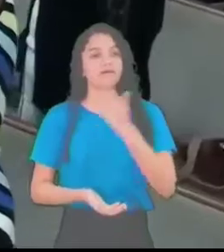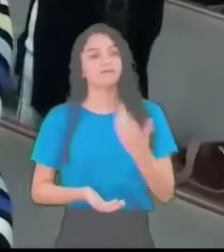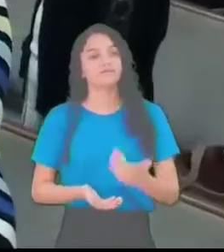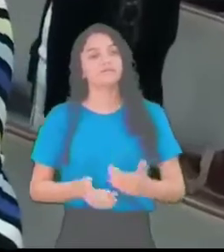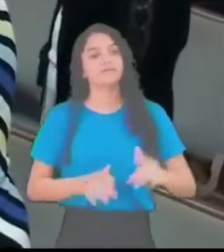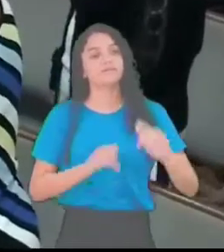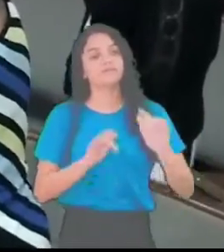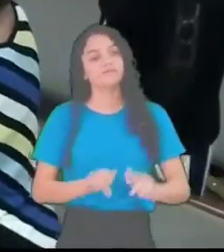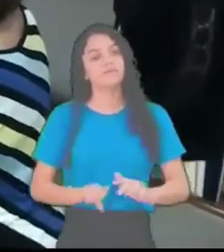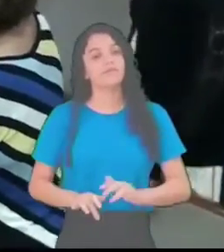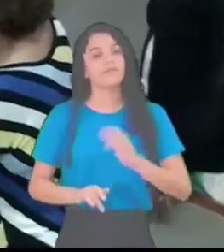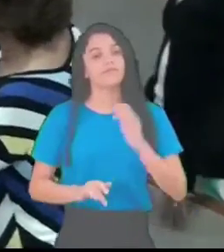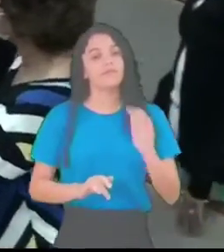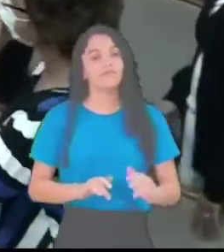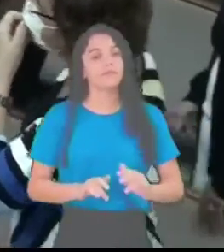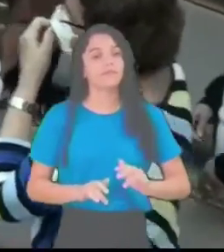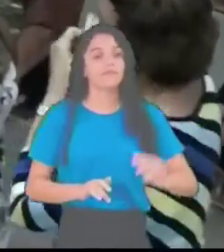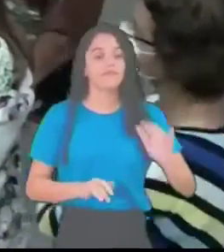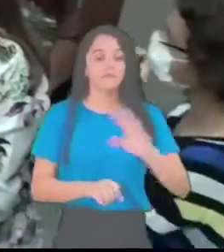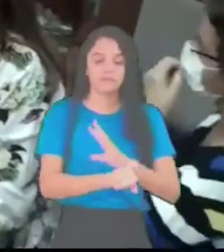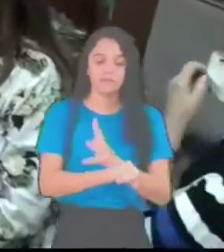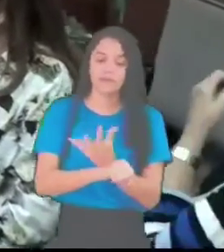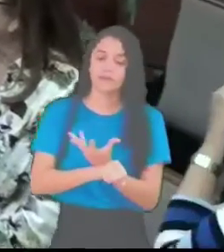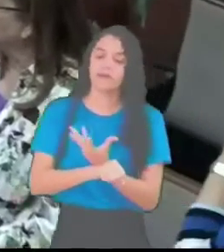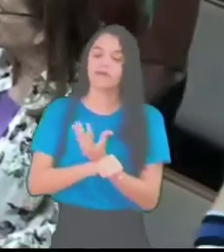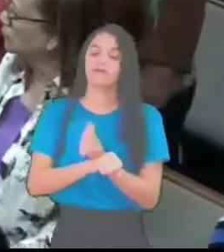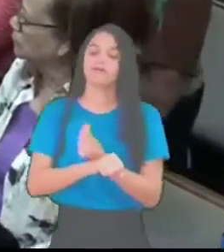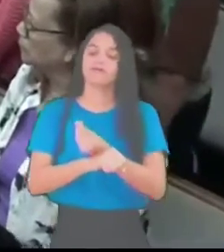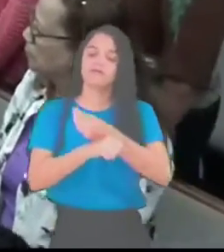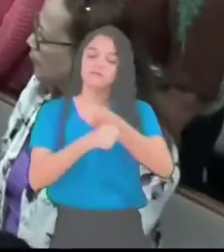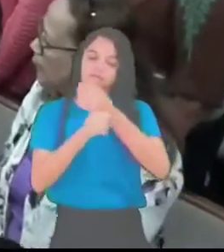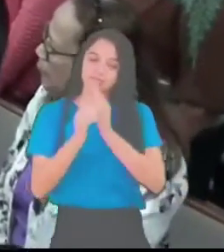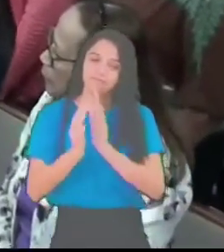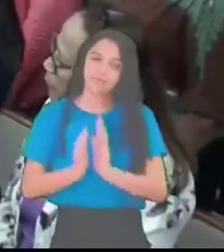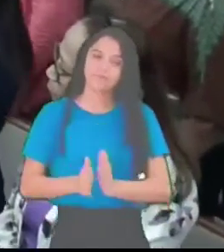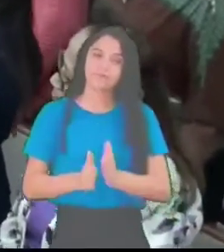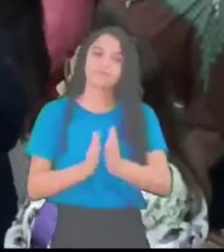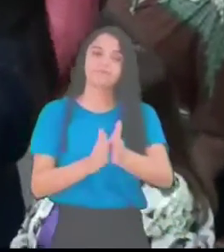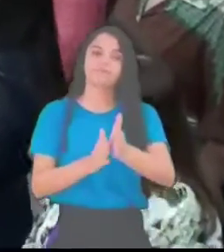Aleluia. Quem impede a igreja? A igreja caminha.